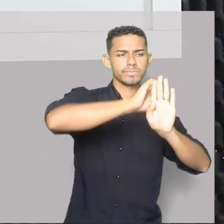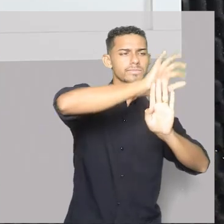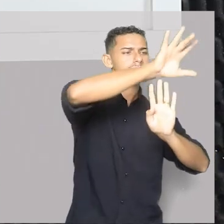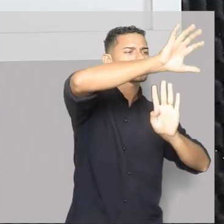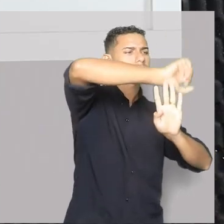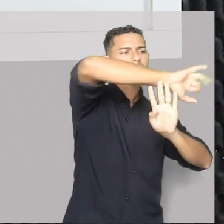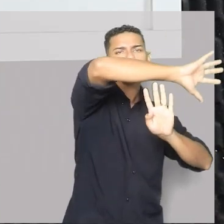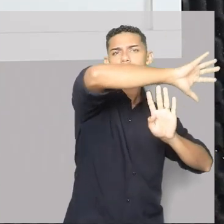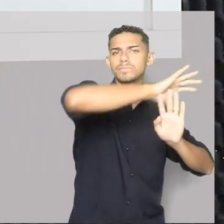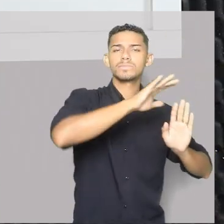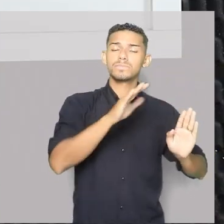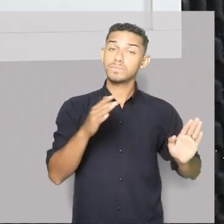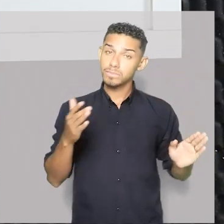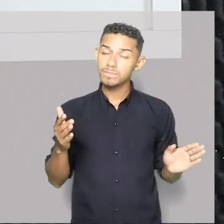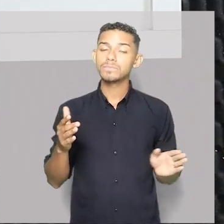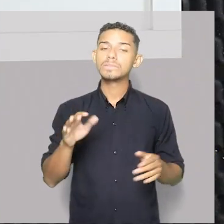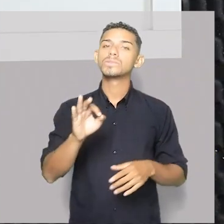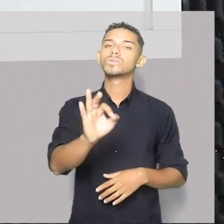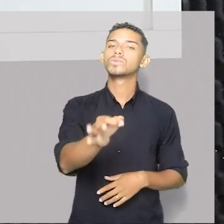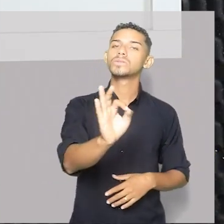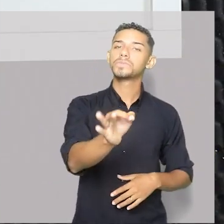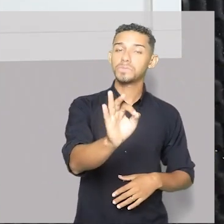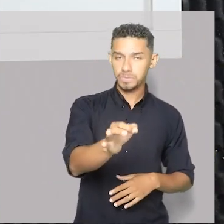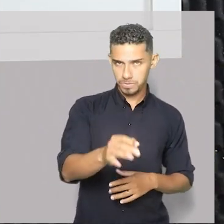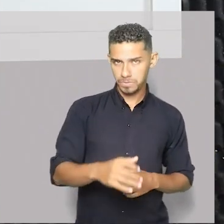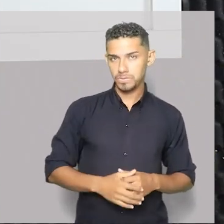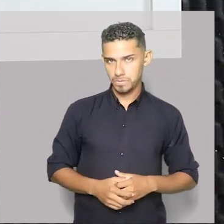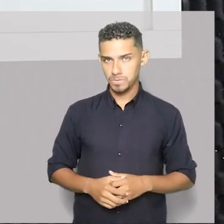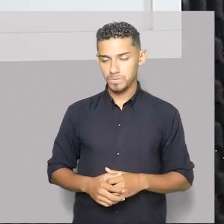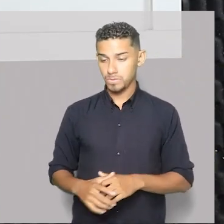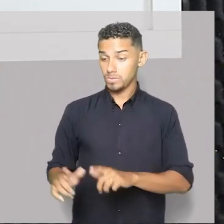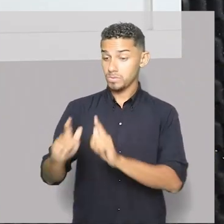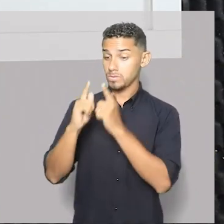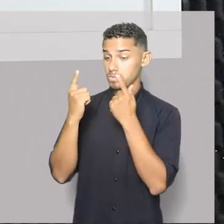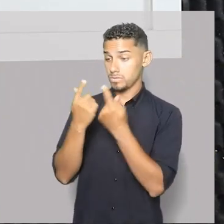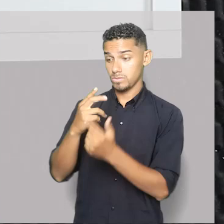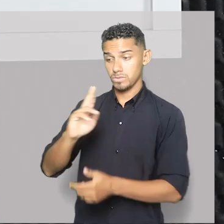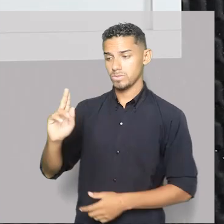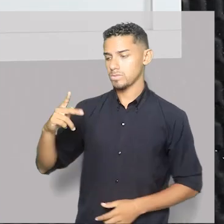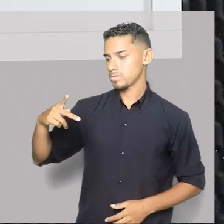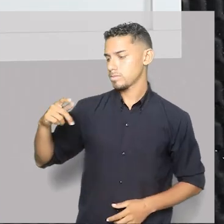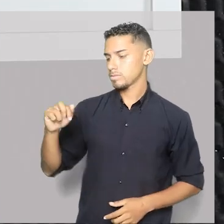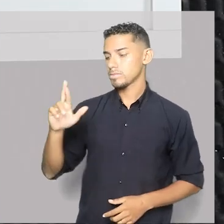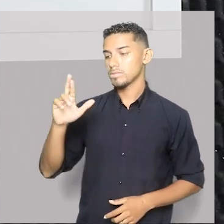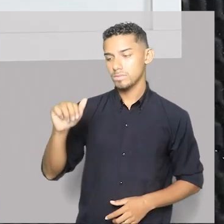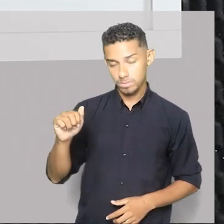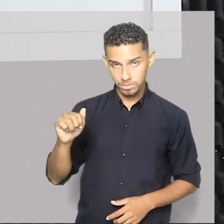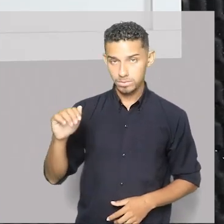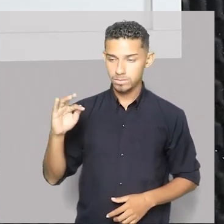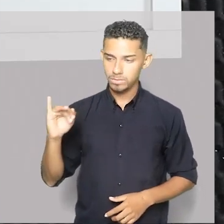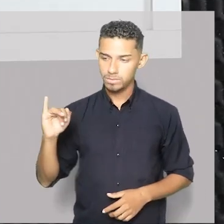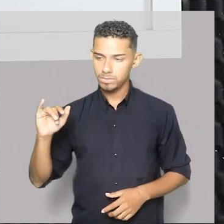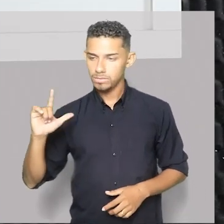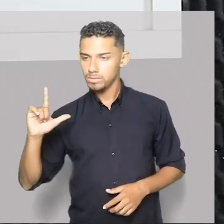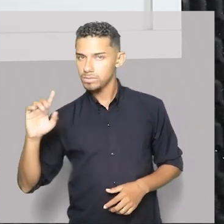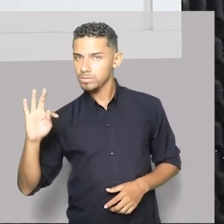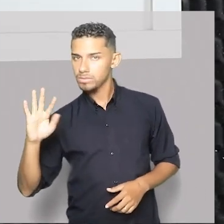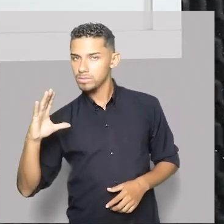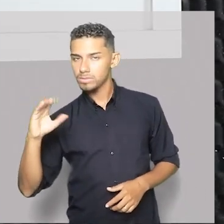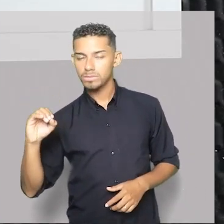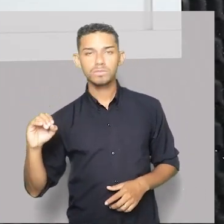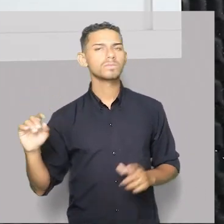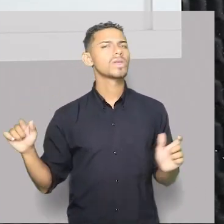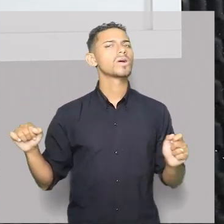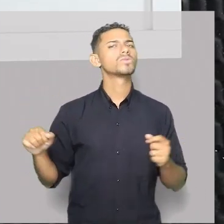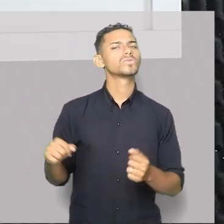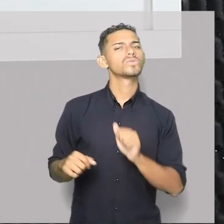nesse processo. Exatamente, tá? Montando esse grupo parafilético, você escolheu o A e